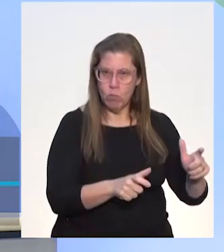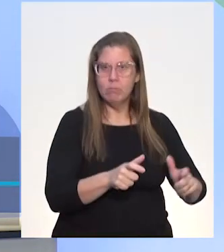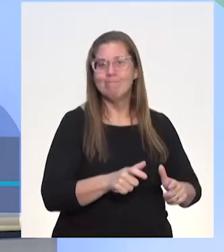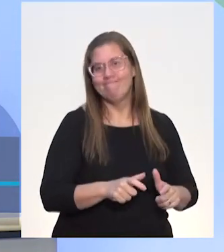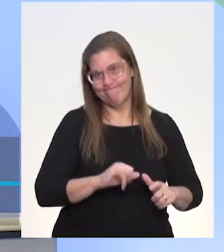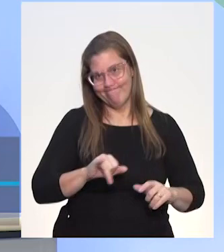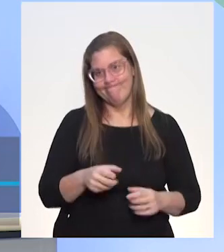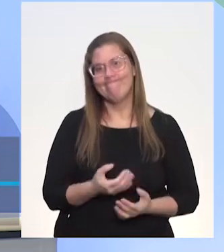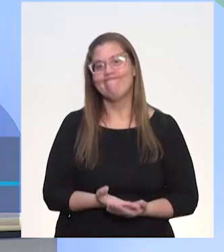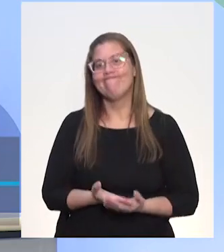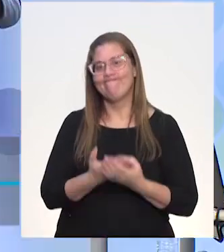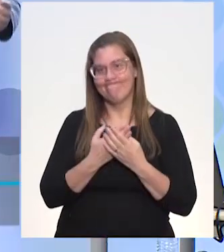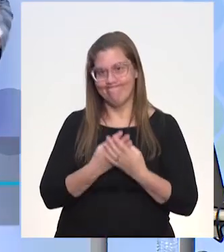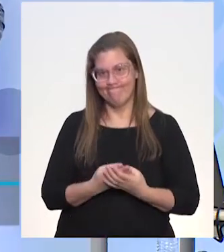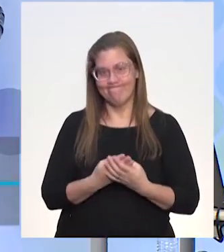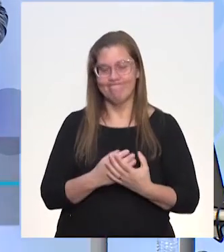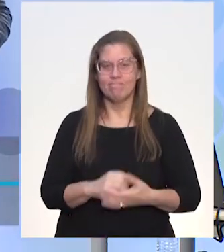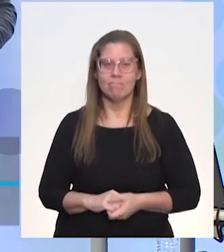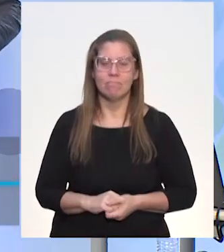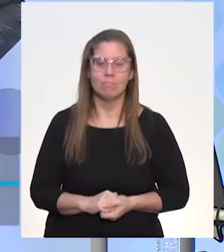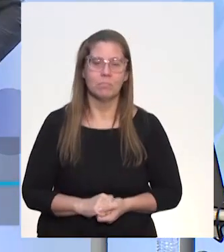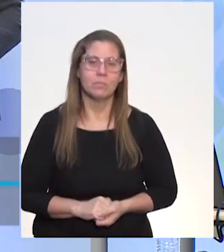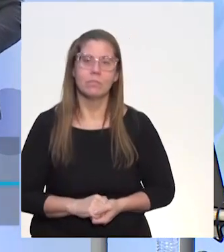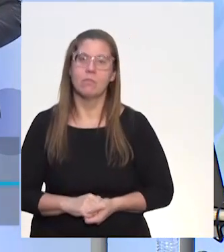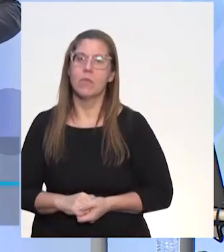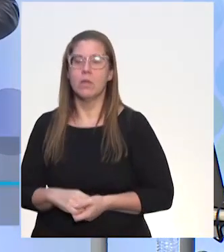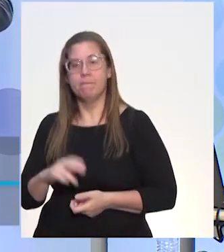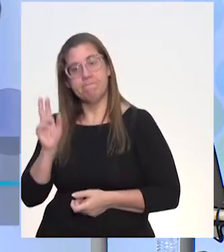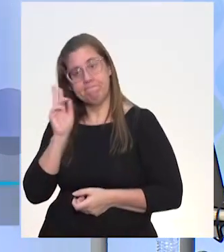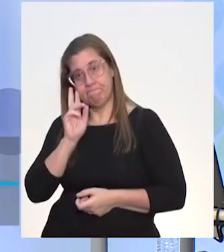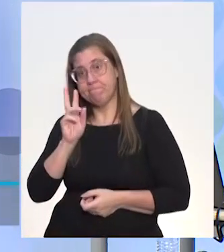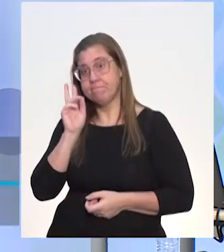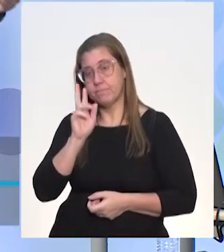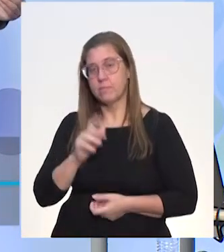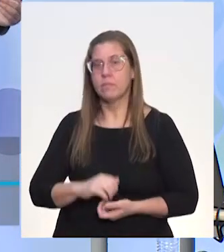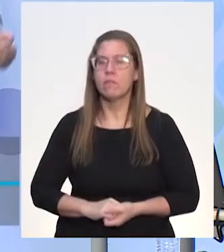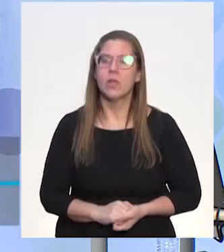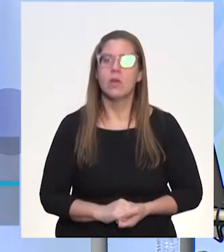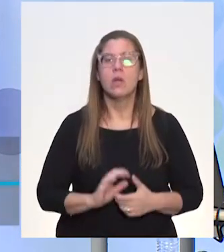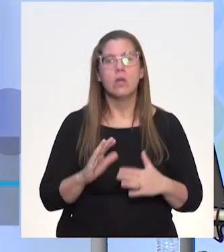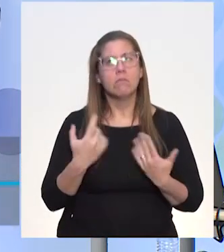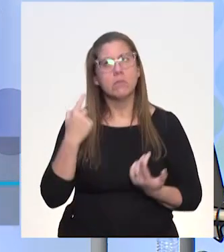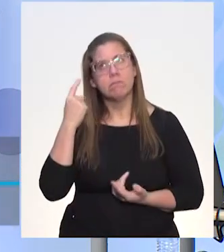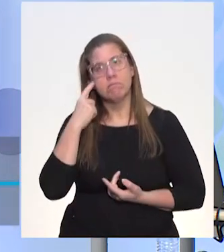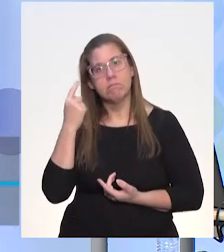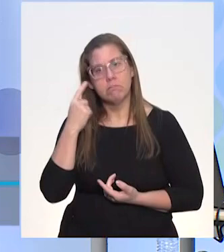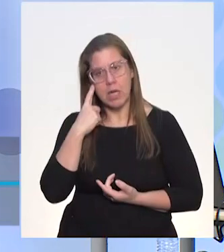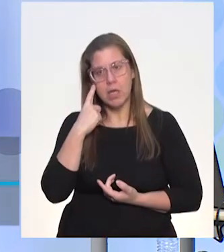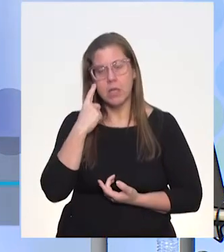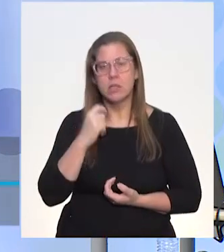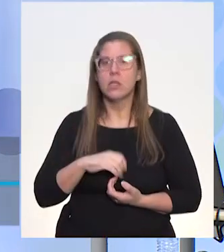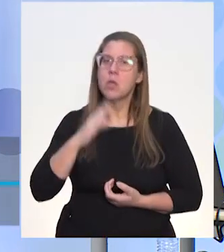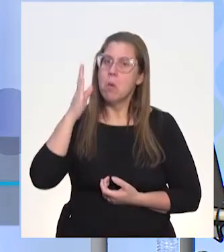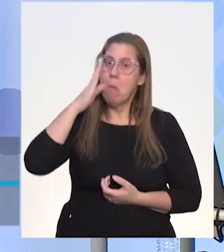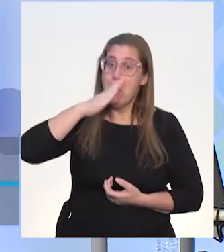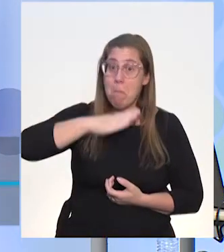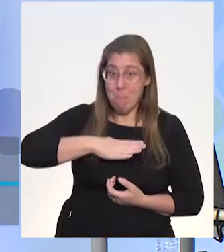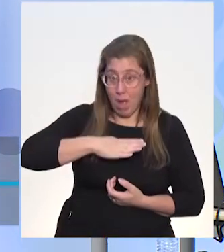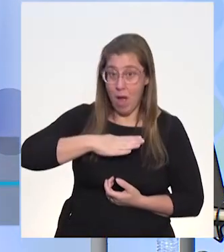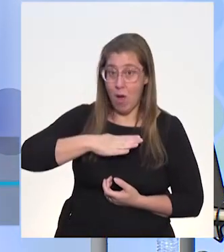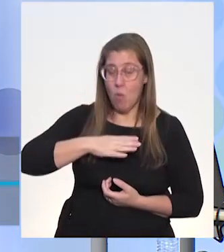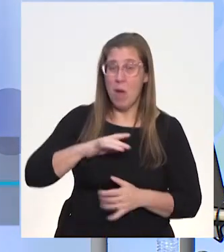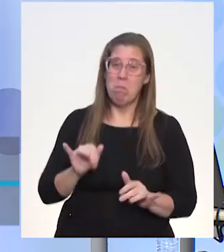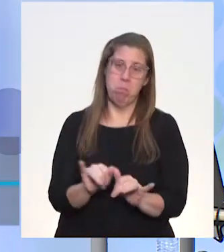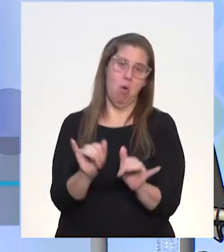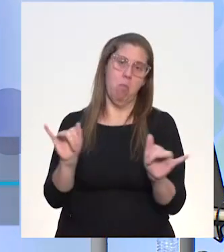judia. Muito bem lembrado. Justamente quando a gente fala que o mal é uma coisa